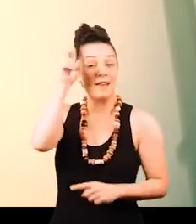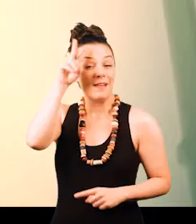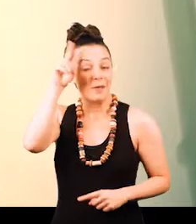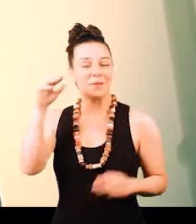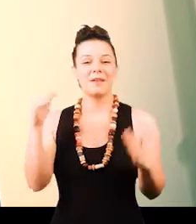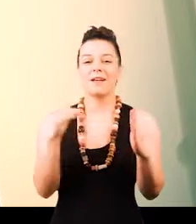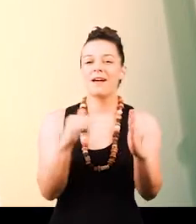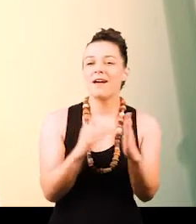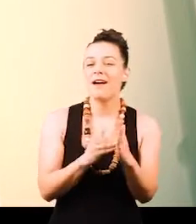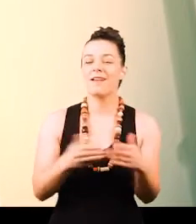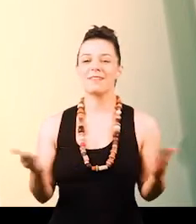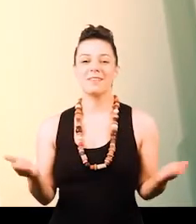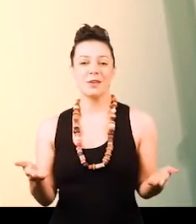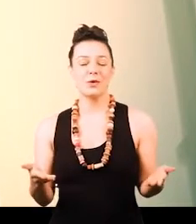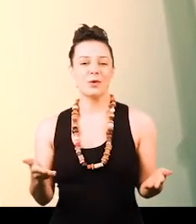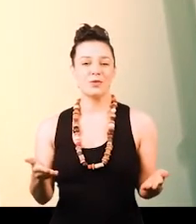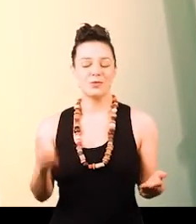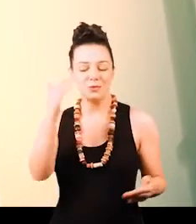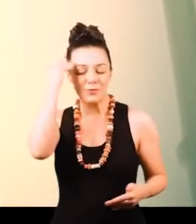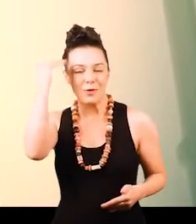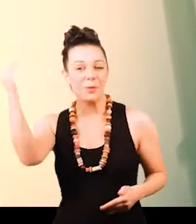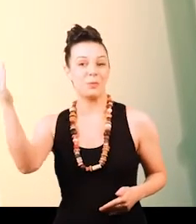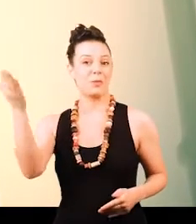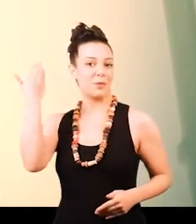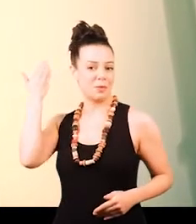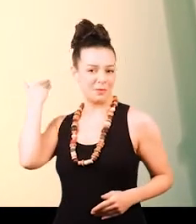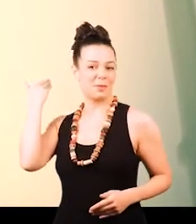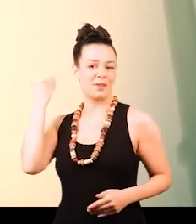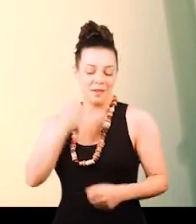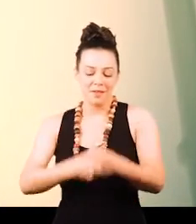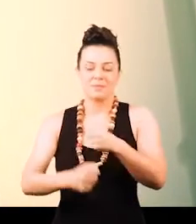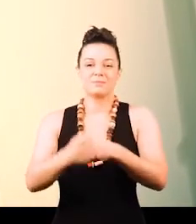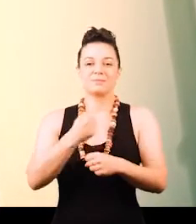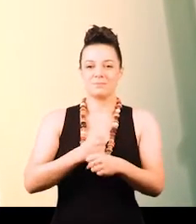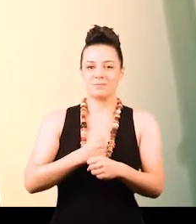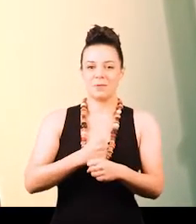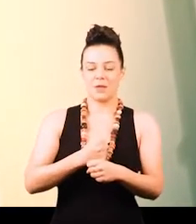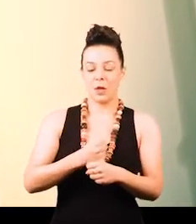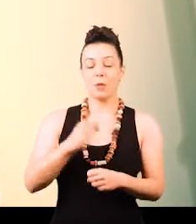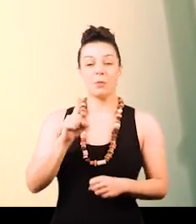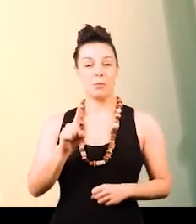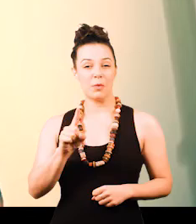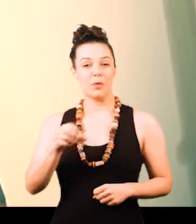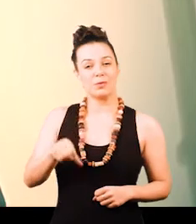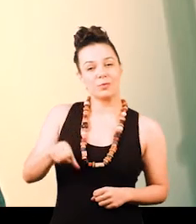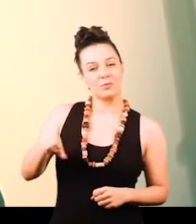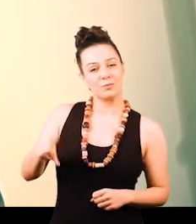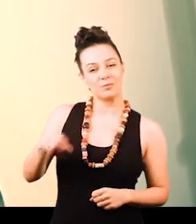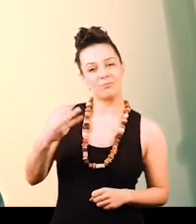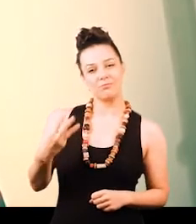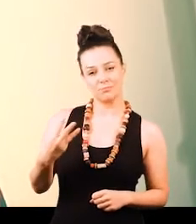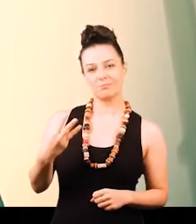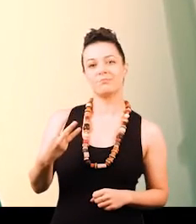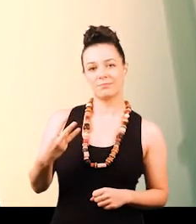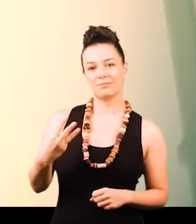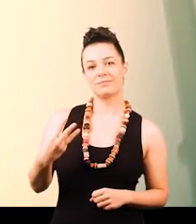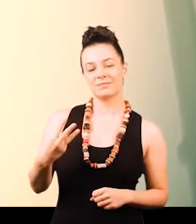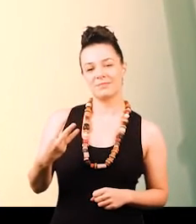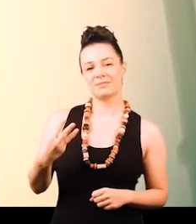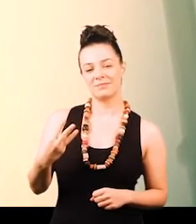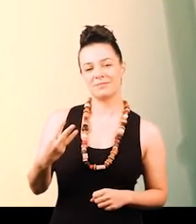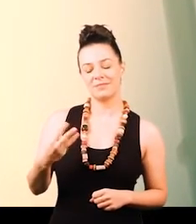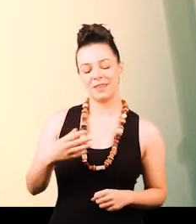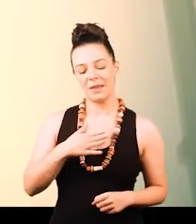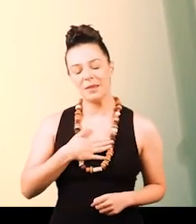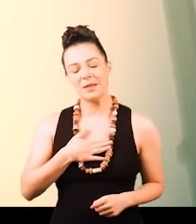93. Então, para mim, ser todo mundo é a gente finalmente entender